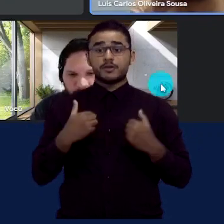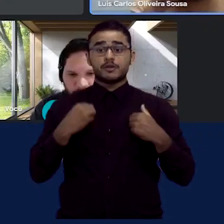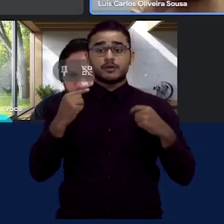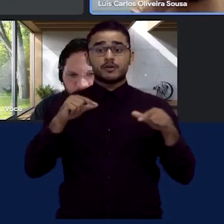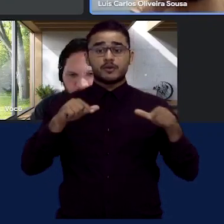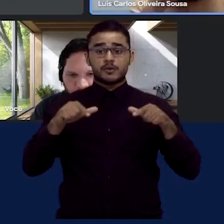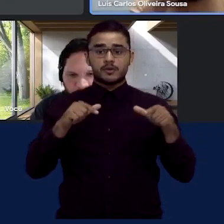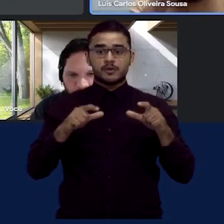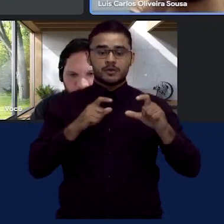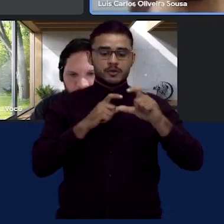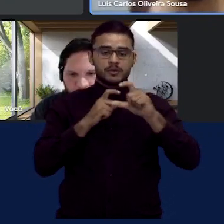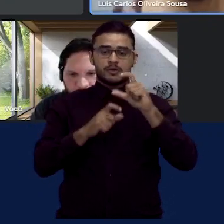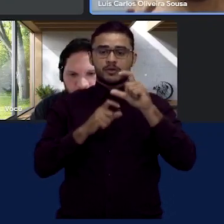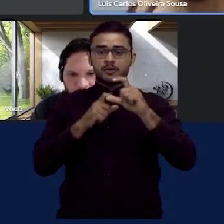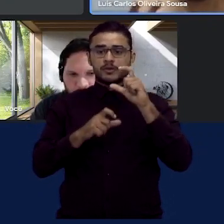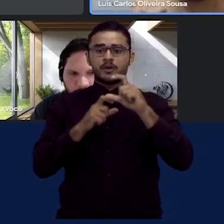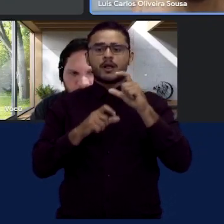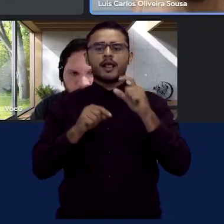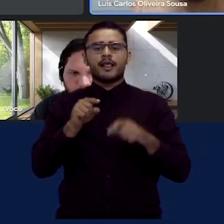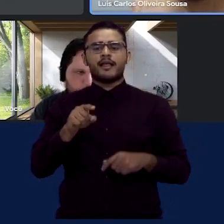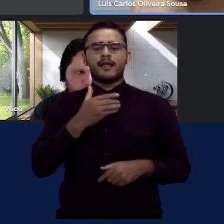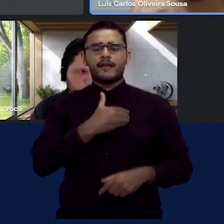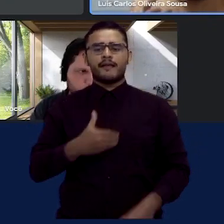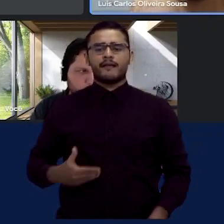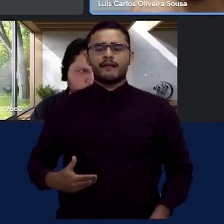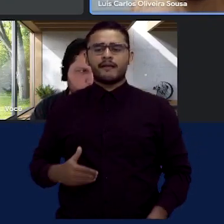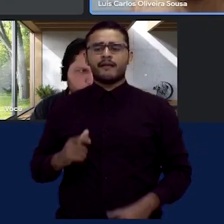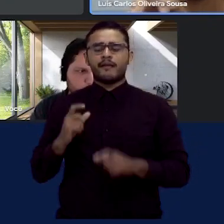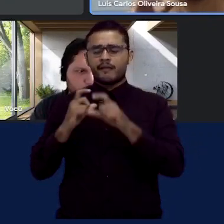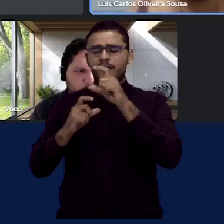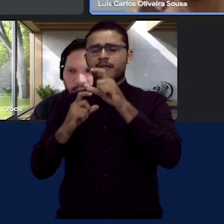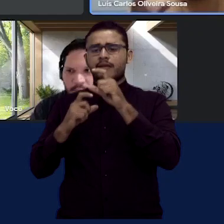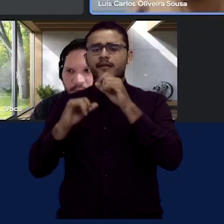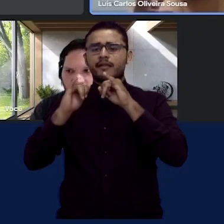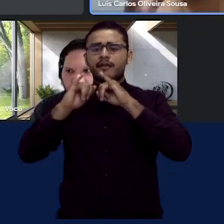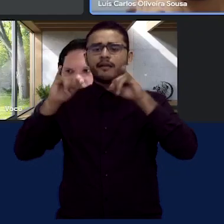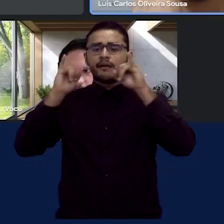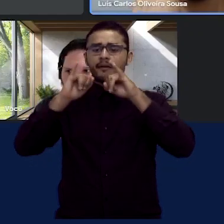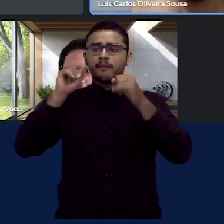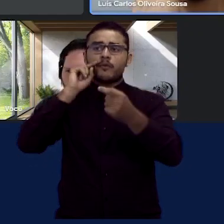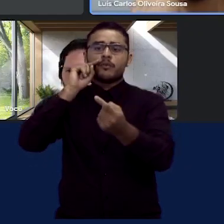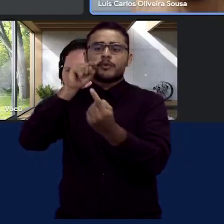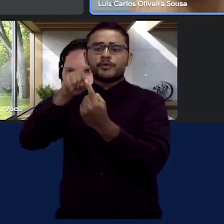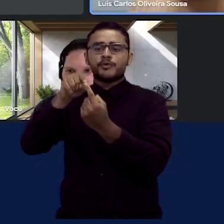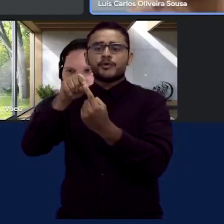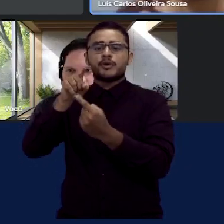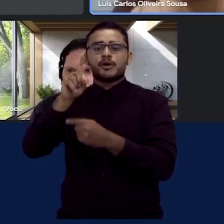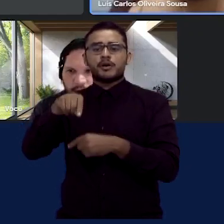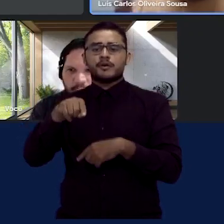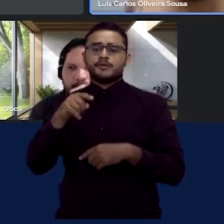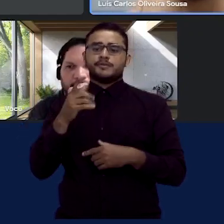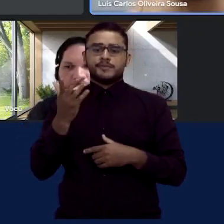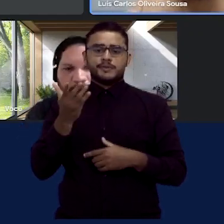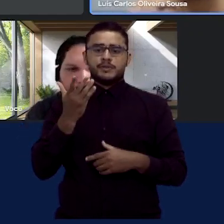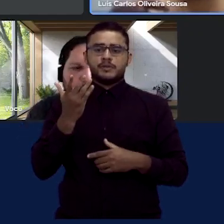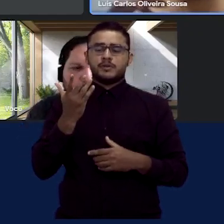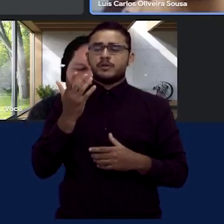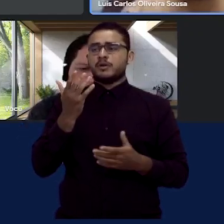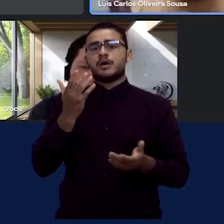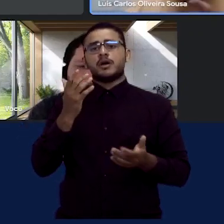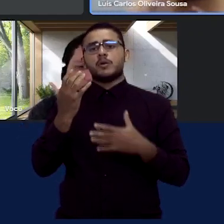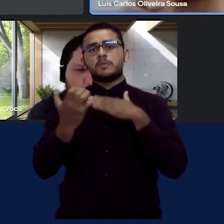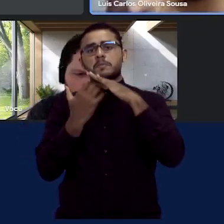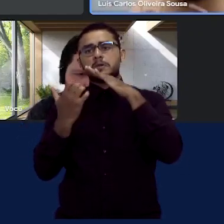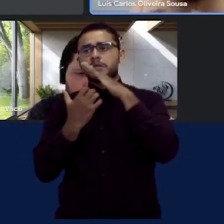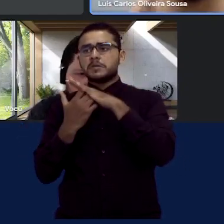quadrinhos institucionais. O que é isso? São quadrinhos encomendados por empresas,